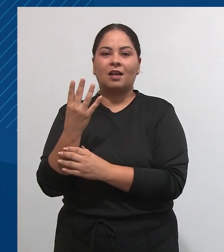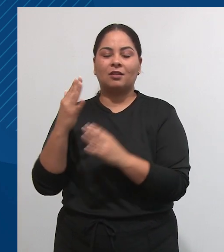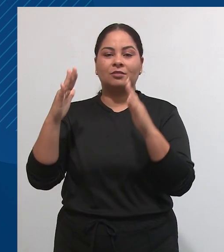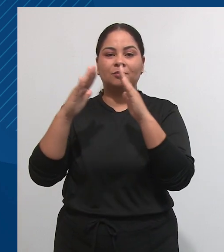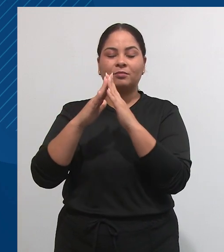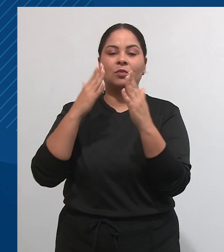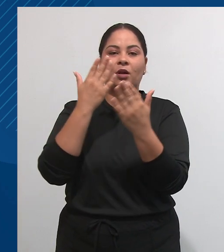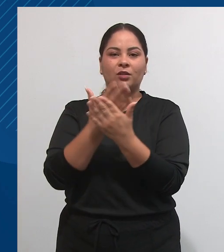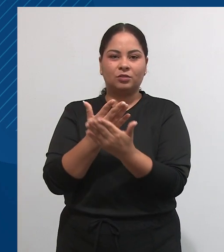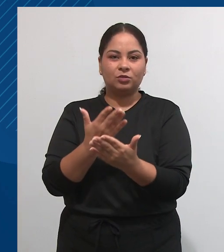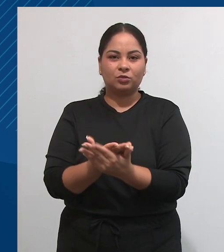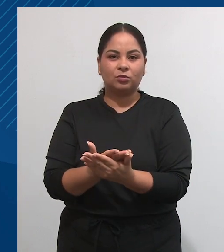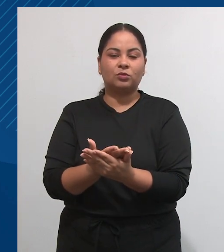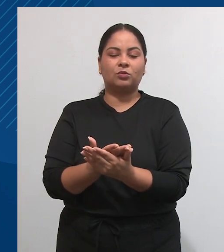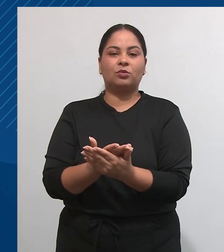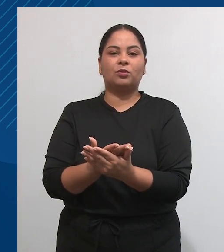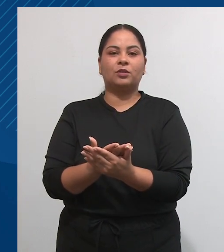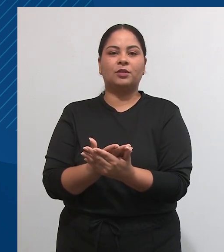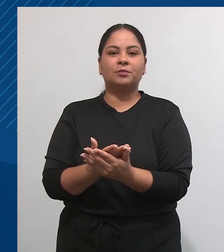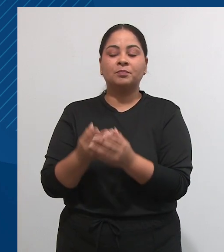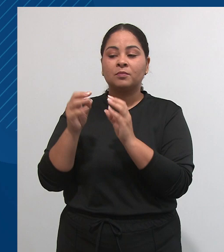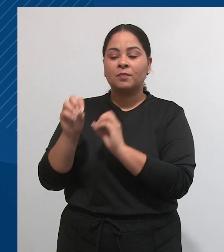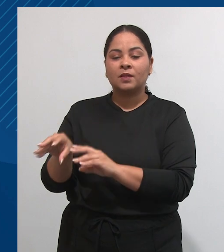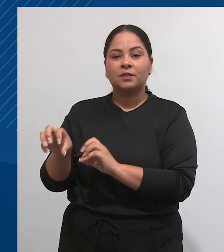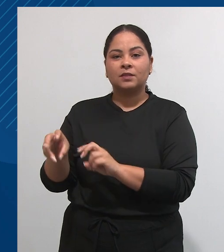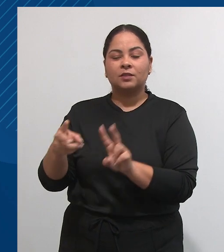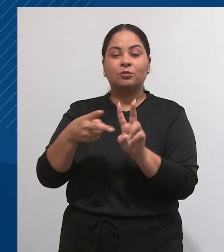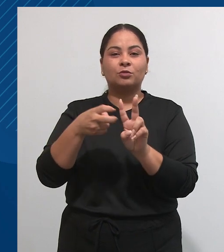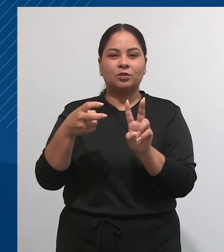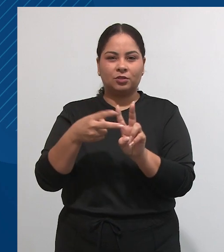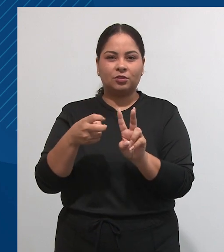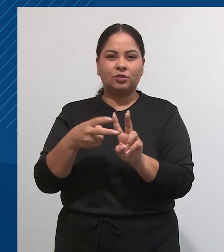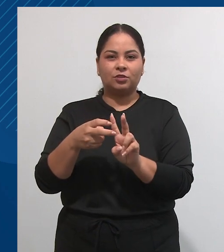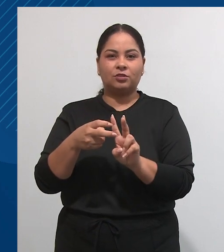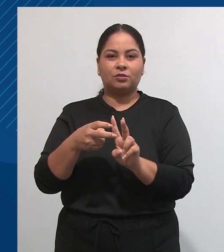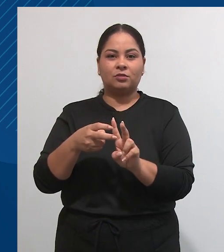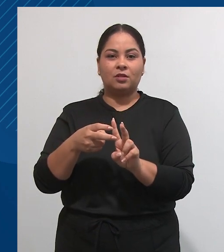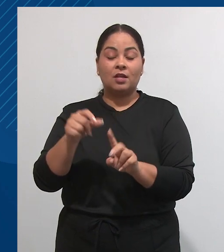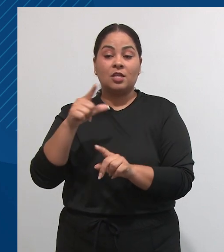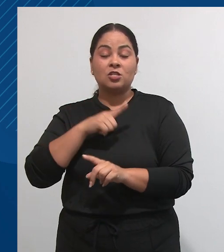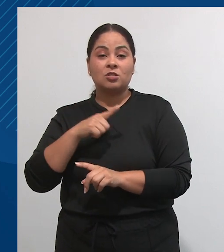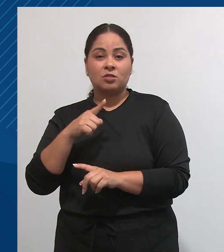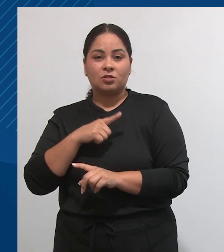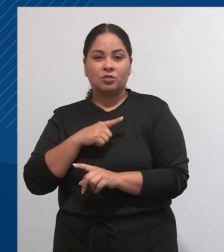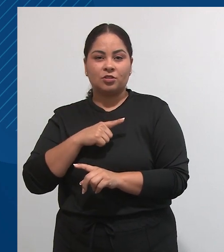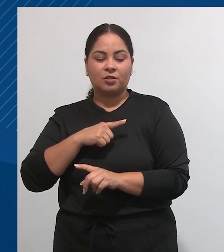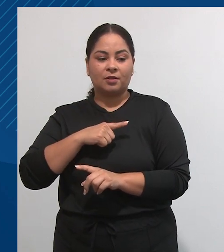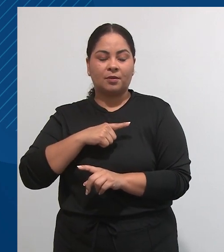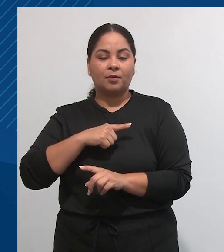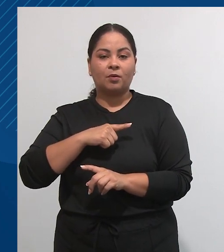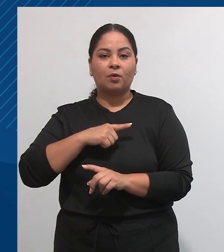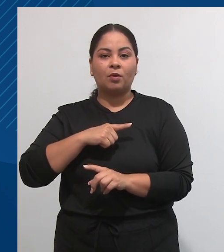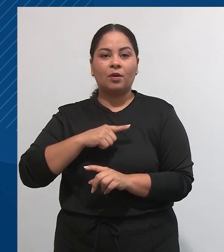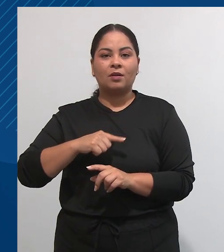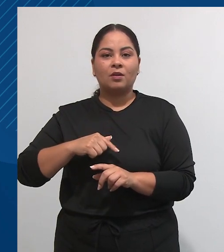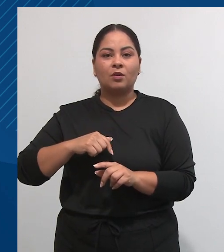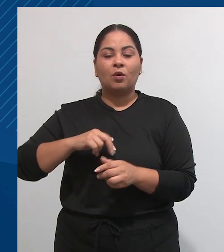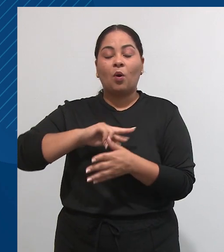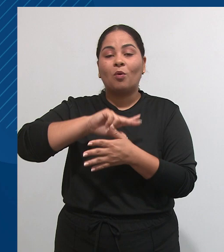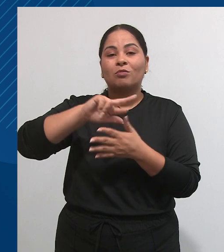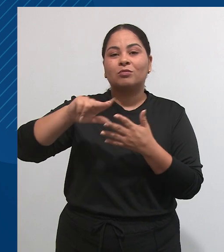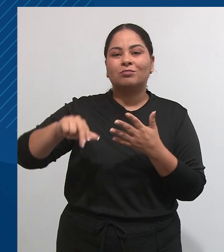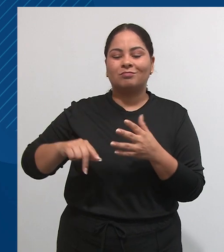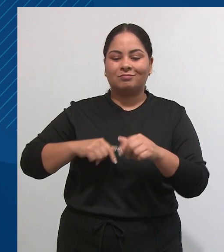de introdução do indígena, né, em serralherias, em outros trabalhos que não condizem, que não correspondem à